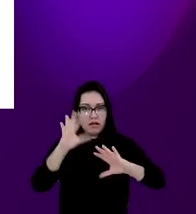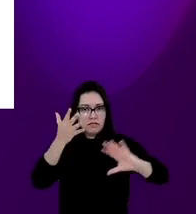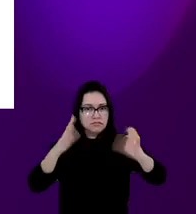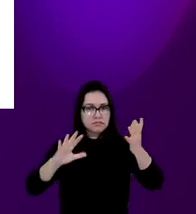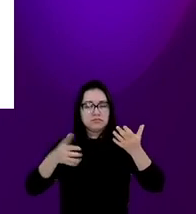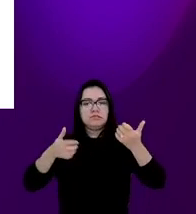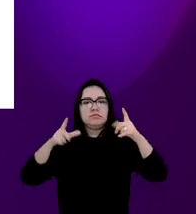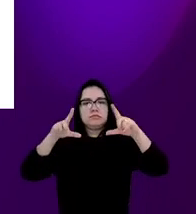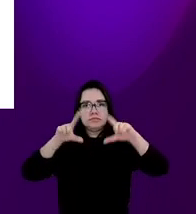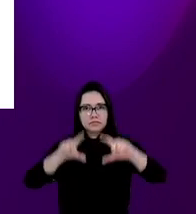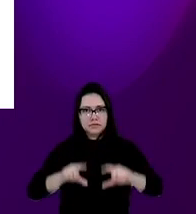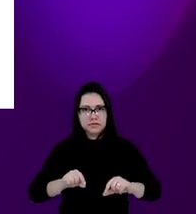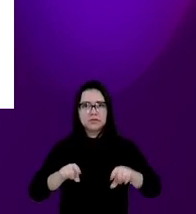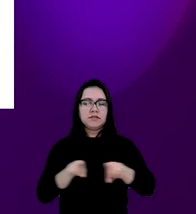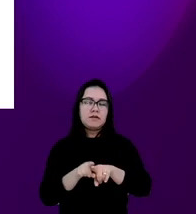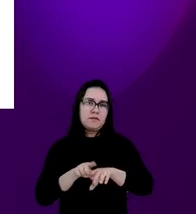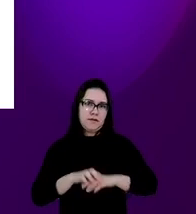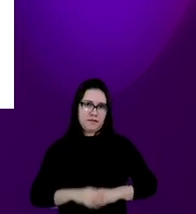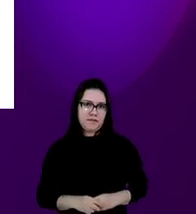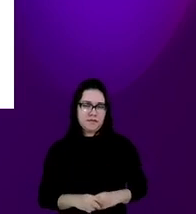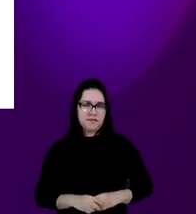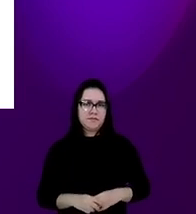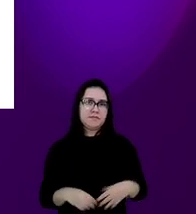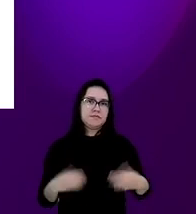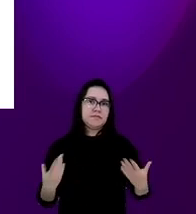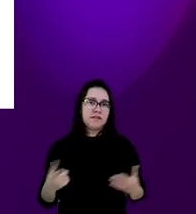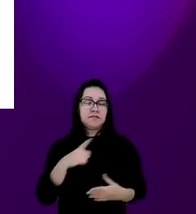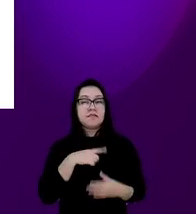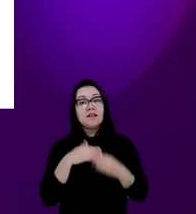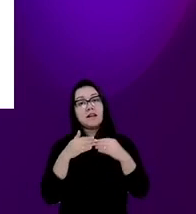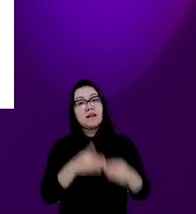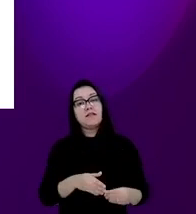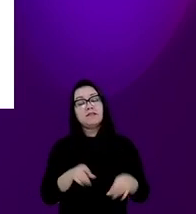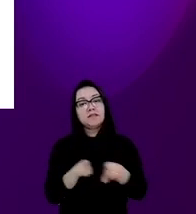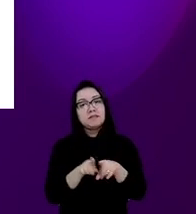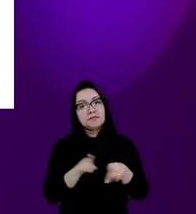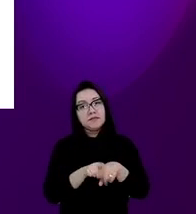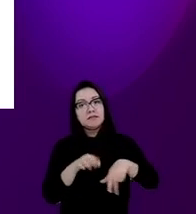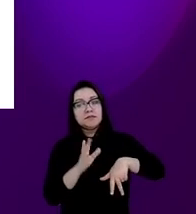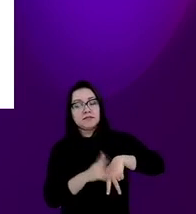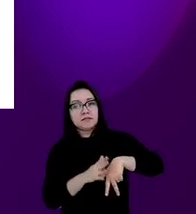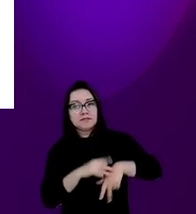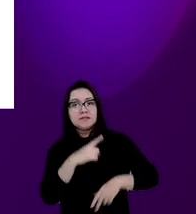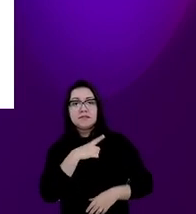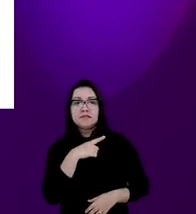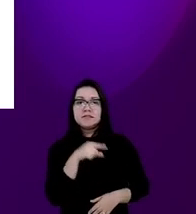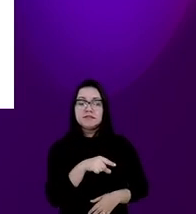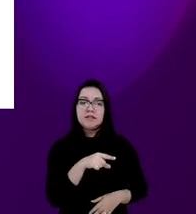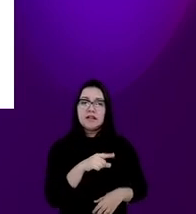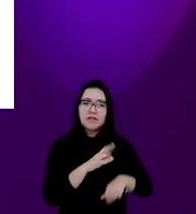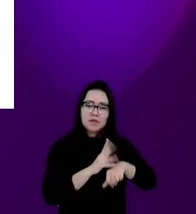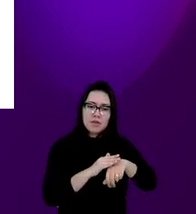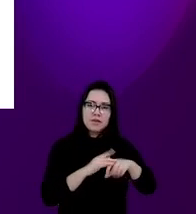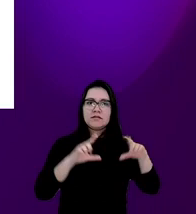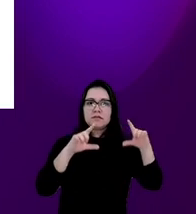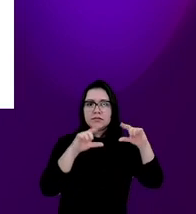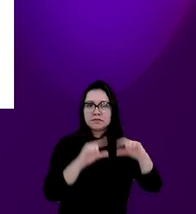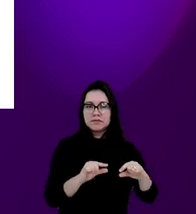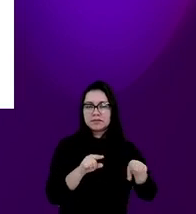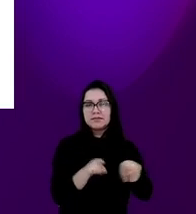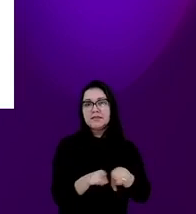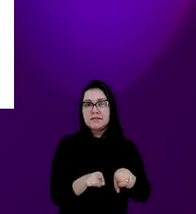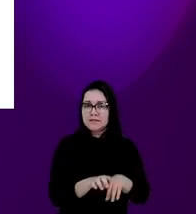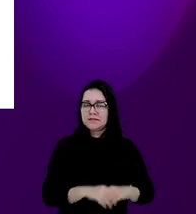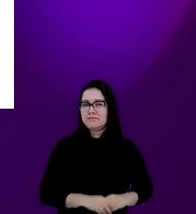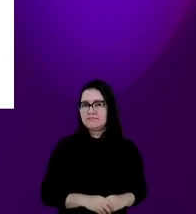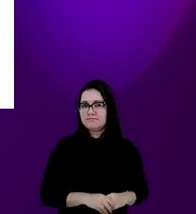a função dos órgãos. Então, você leva também um paciente com carga de doença menor, e a escolha deve